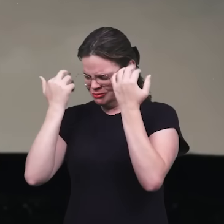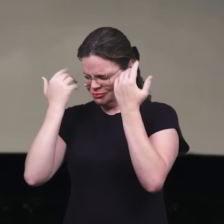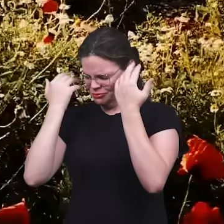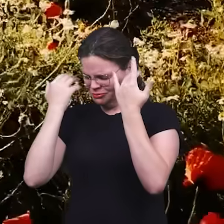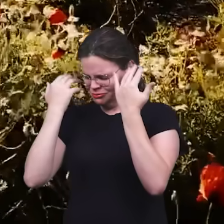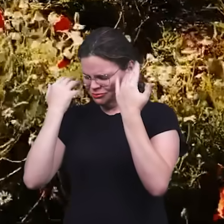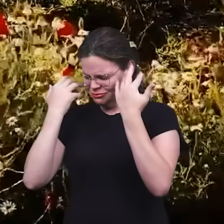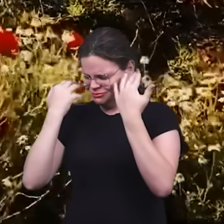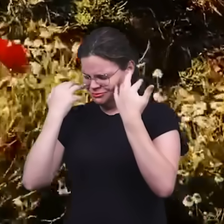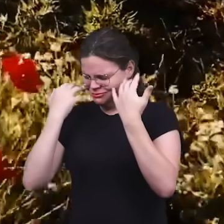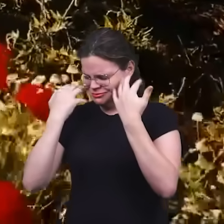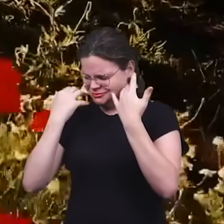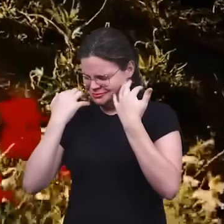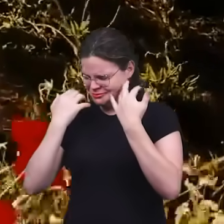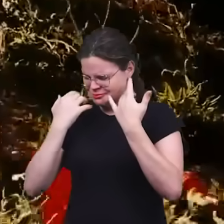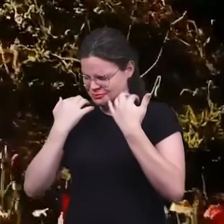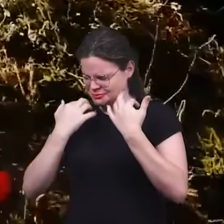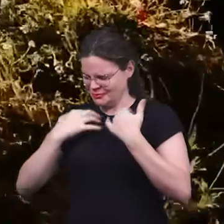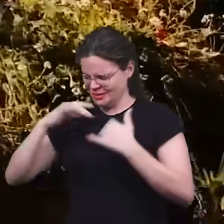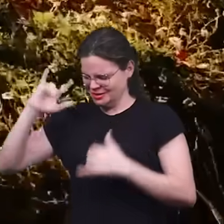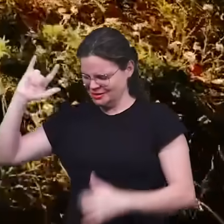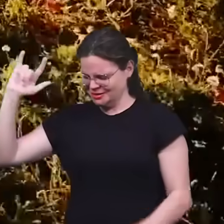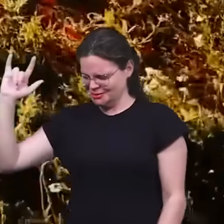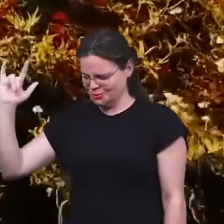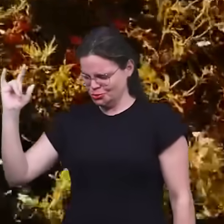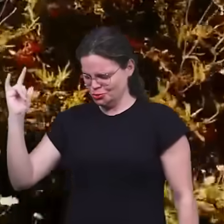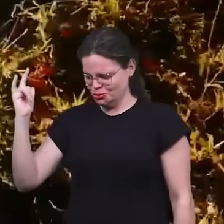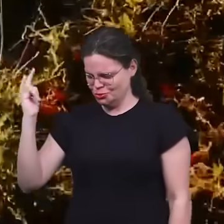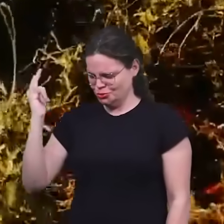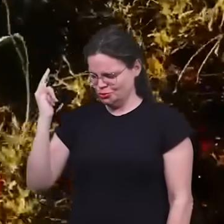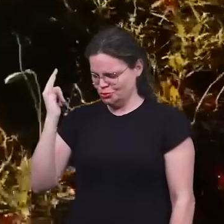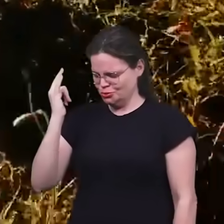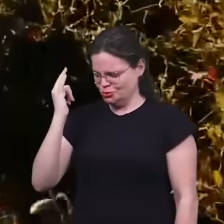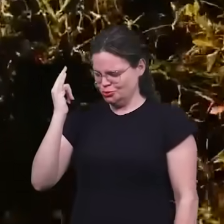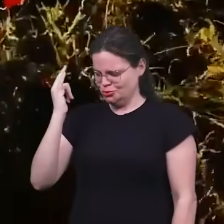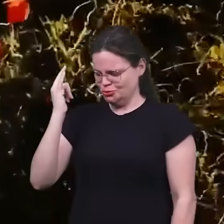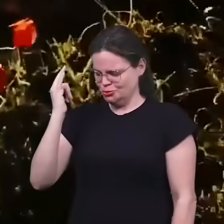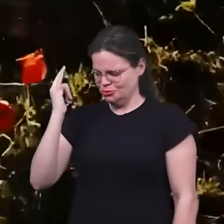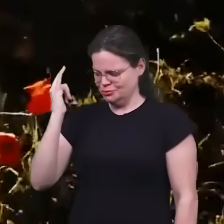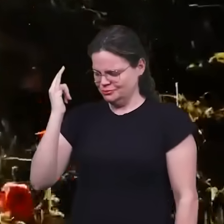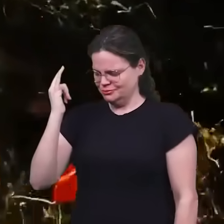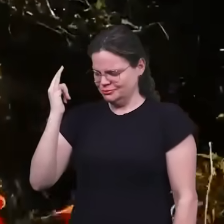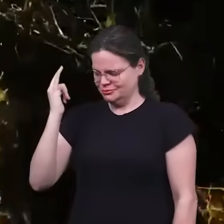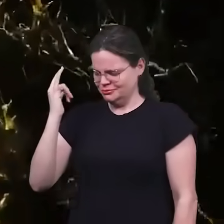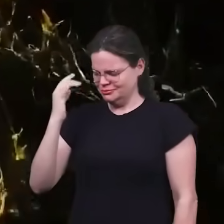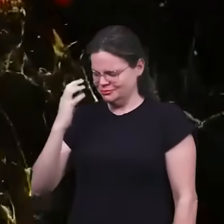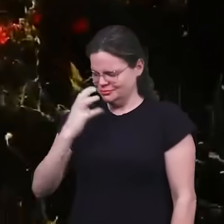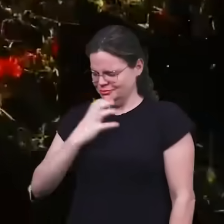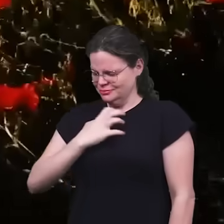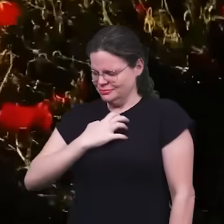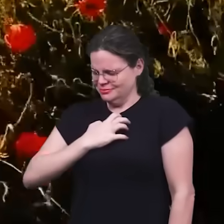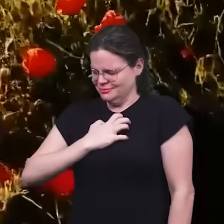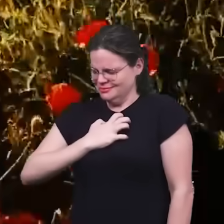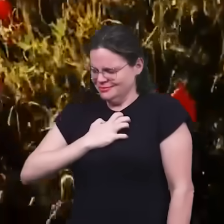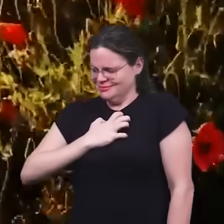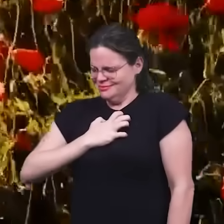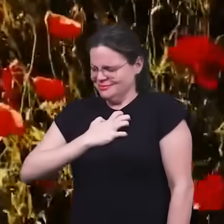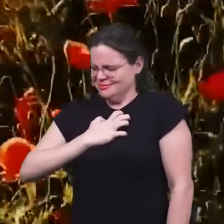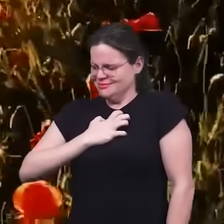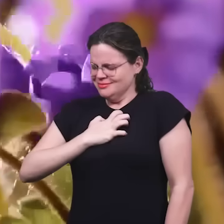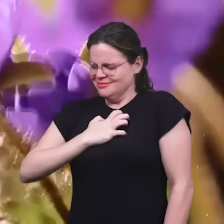pés, deixa-me sentir o teu amor,